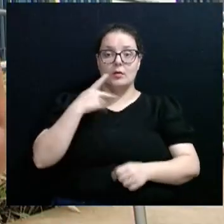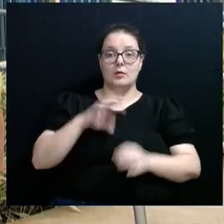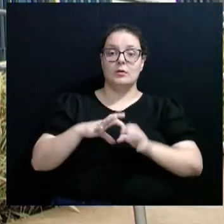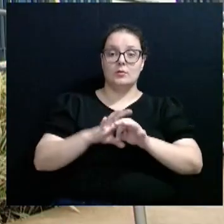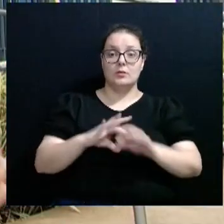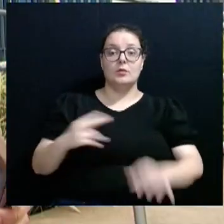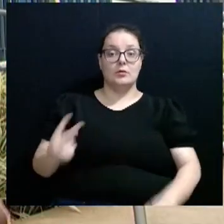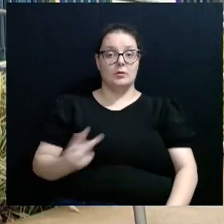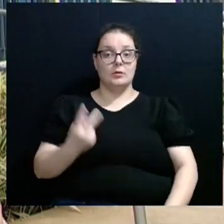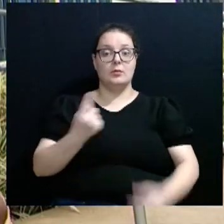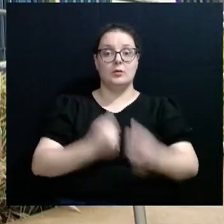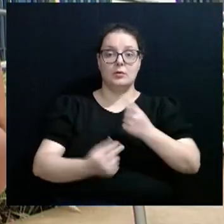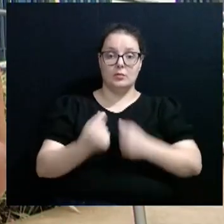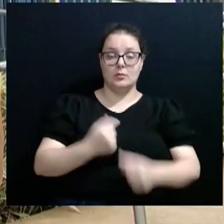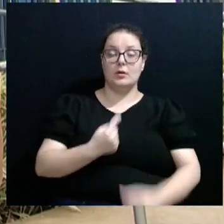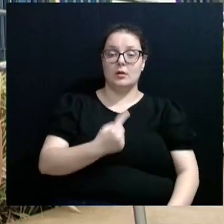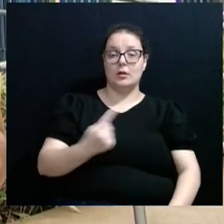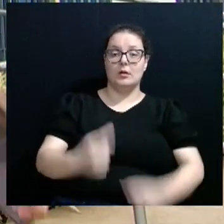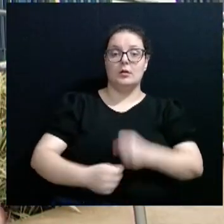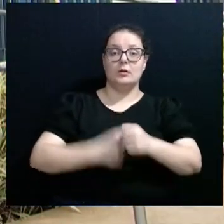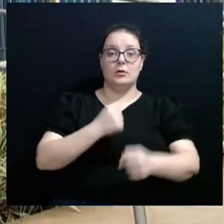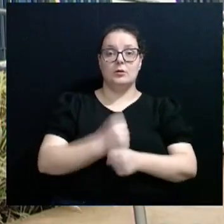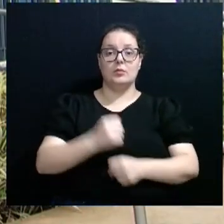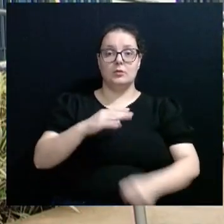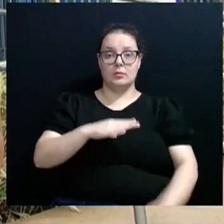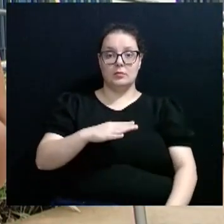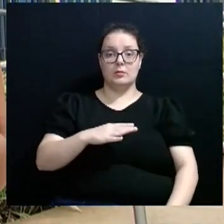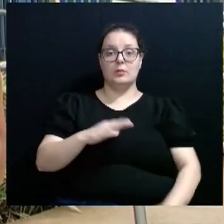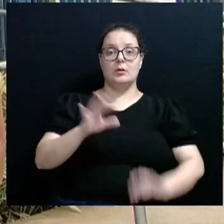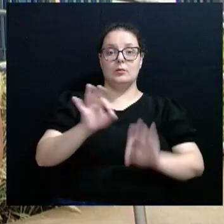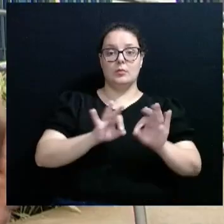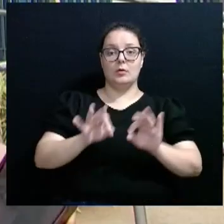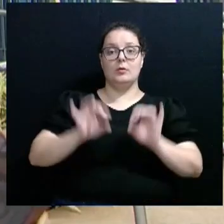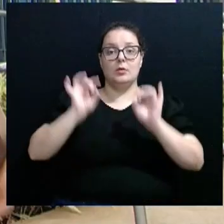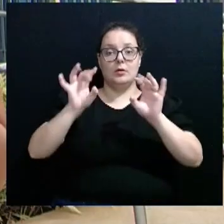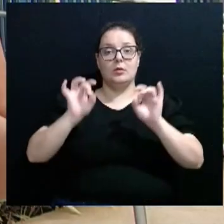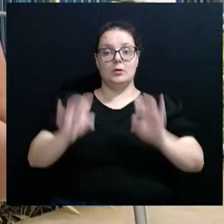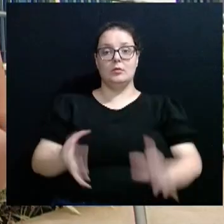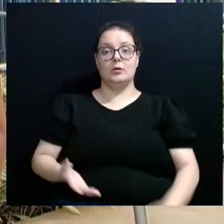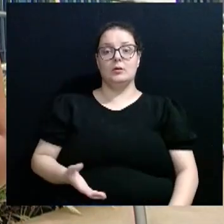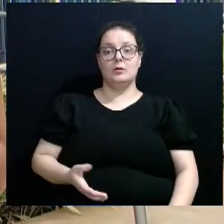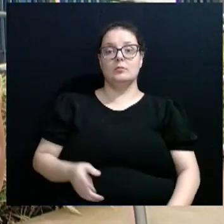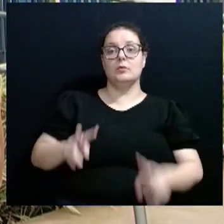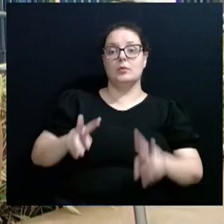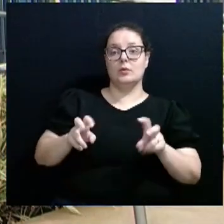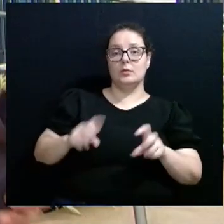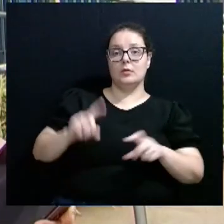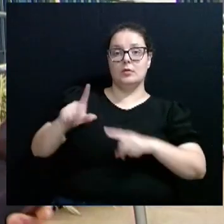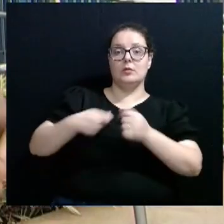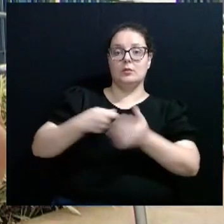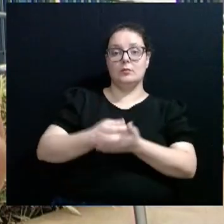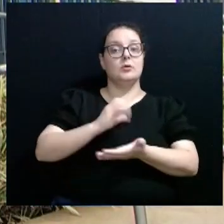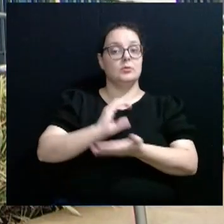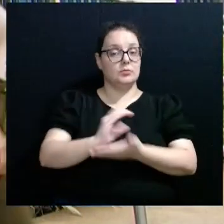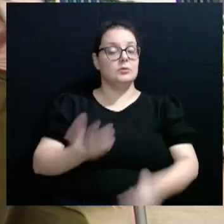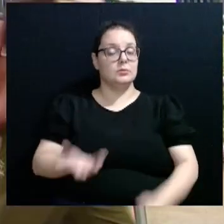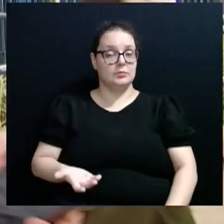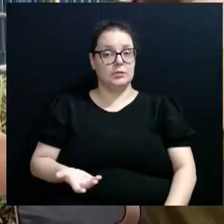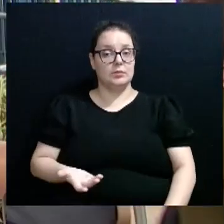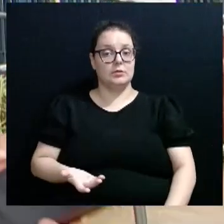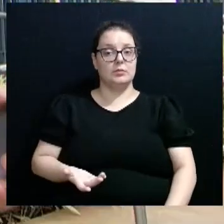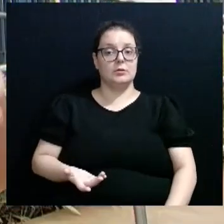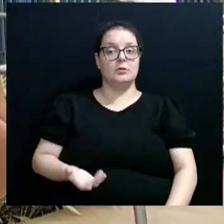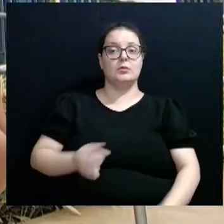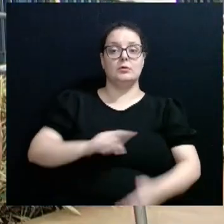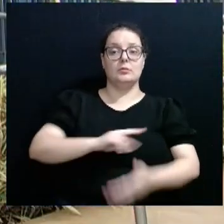orçamento anual do município para projetos específicos, as chamadas emendas impositivas. E em uma dessas emendas,